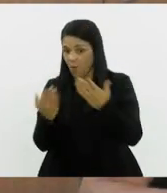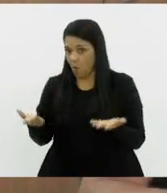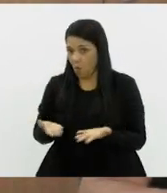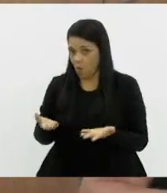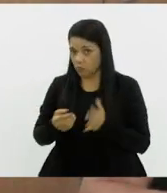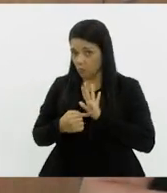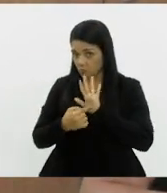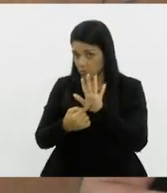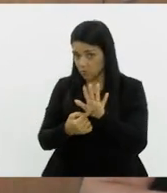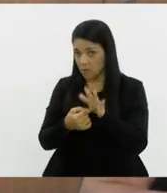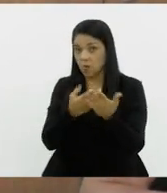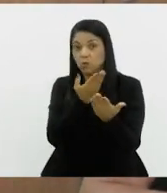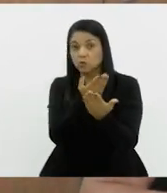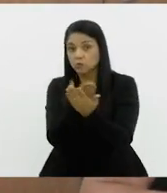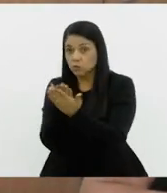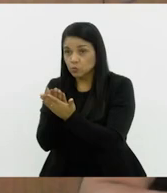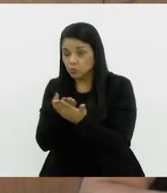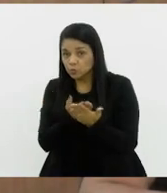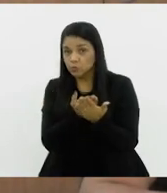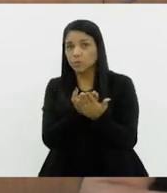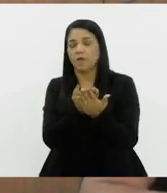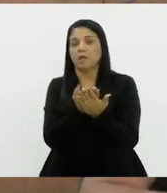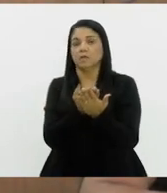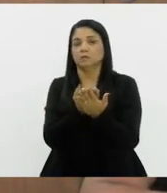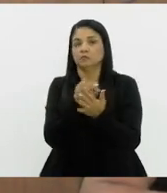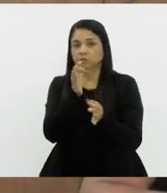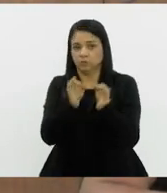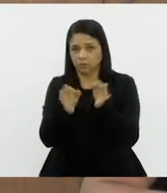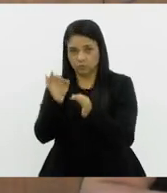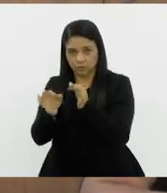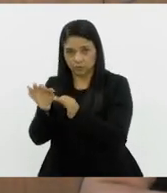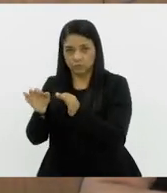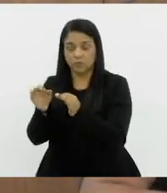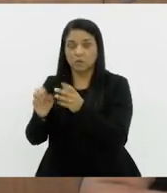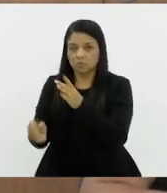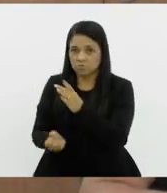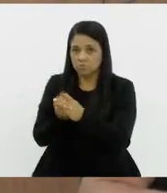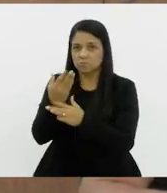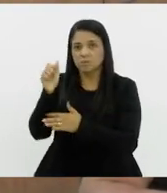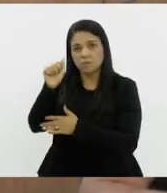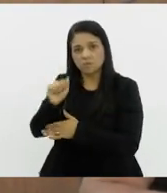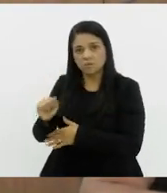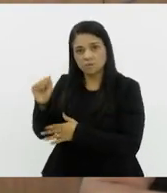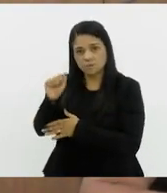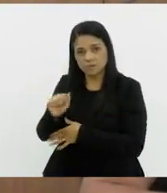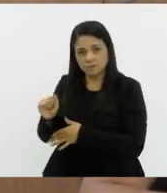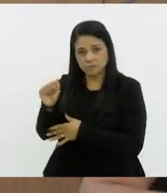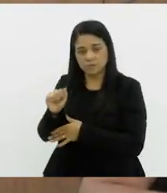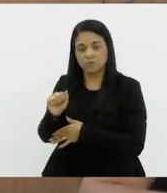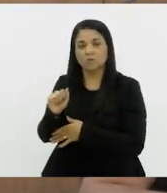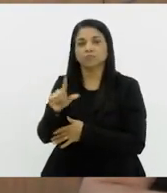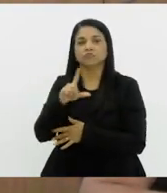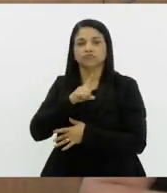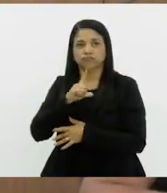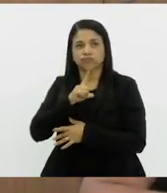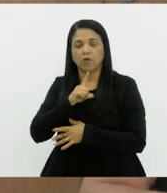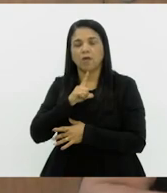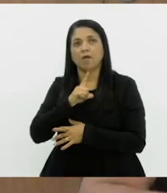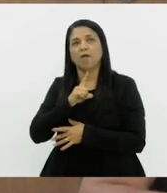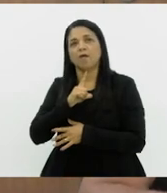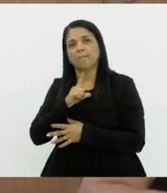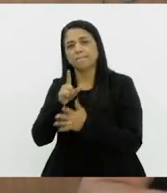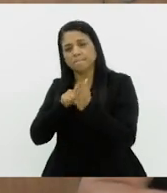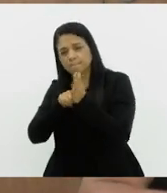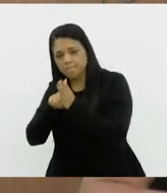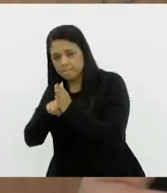está em estudo a viabilidade jurídica de que se crie uma associação nos moldes do que já se verificou, por exemplo,